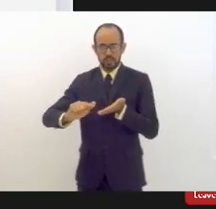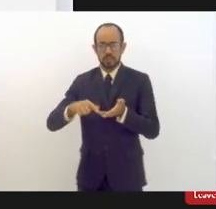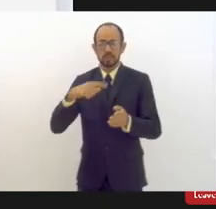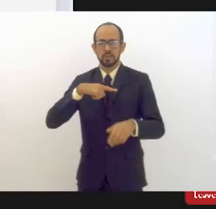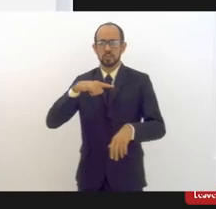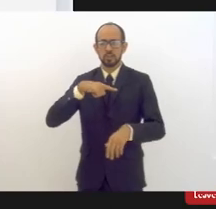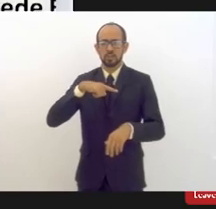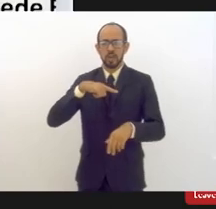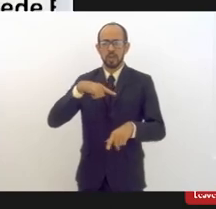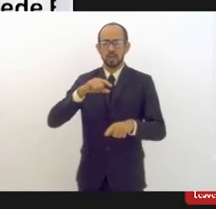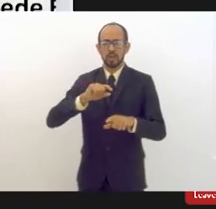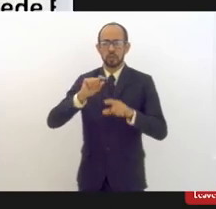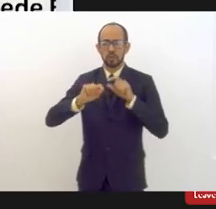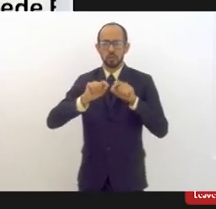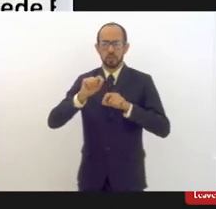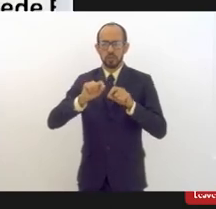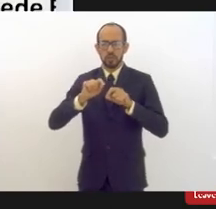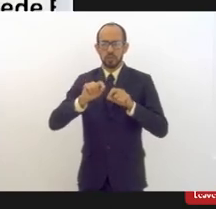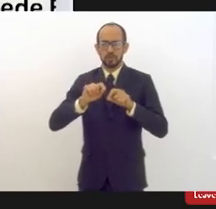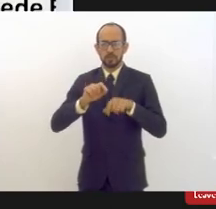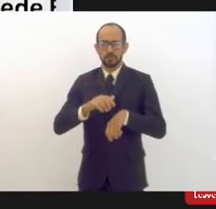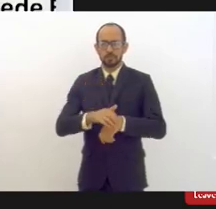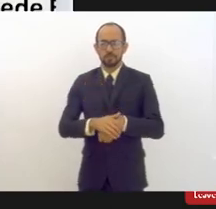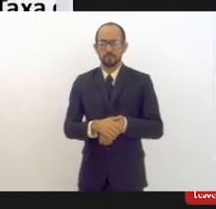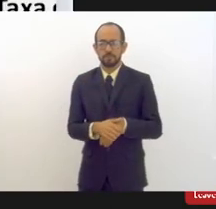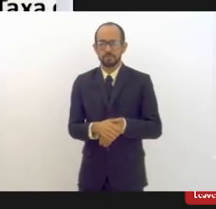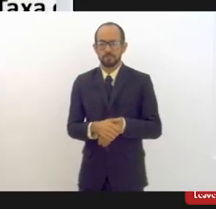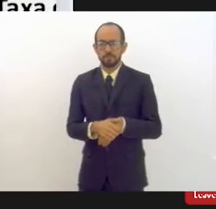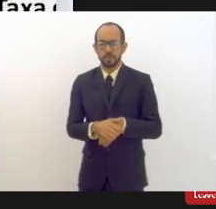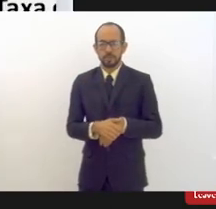ainda fica... Pode descer um pouco, Alexandre? Sim.